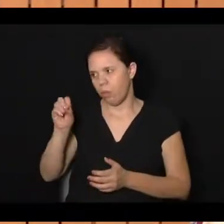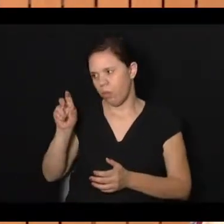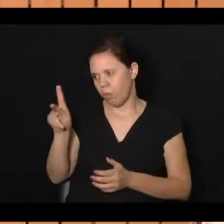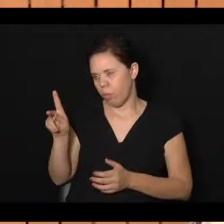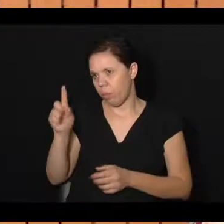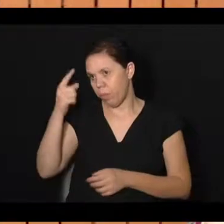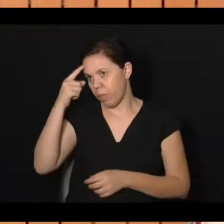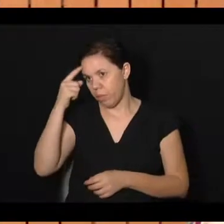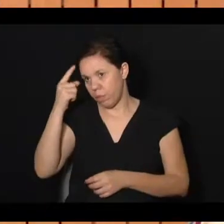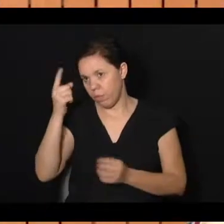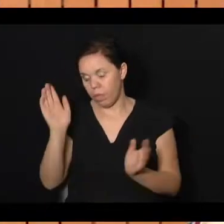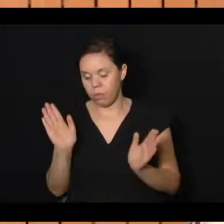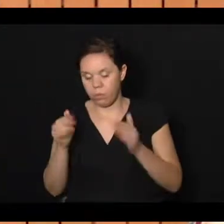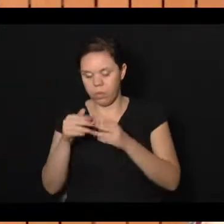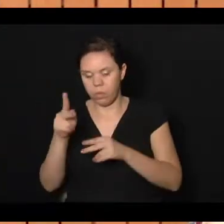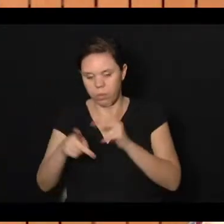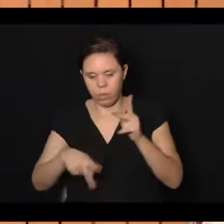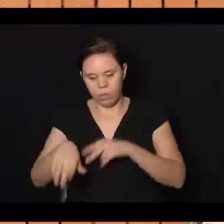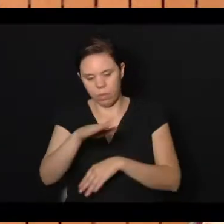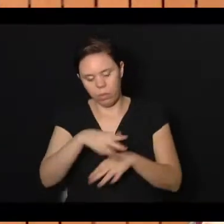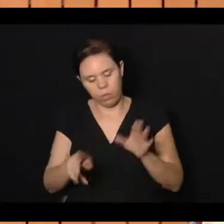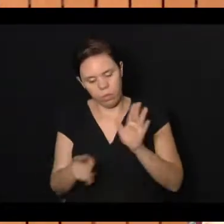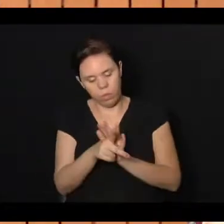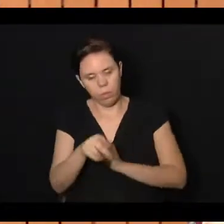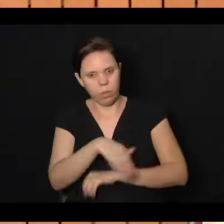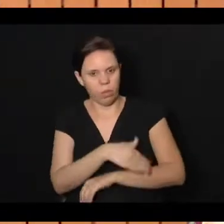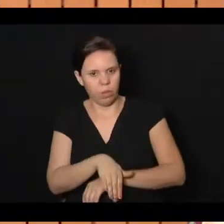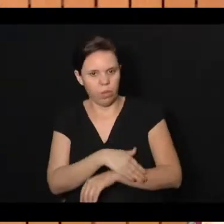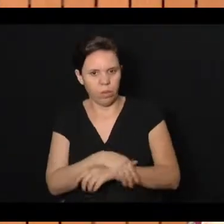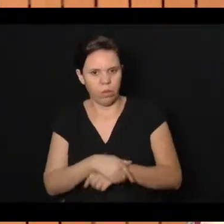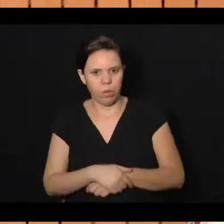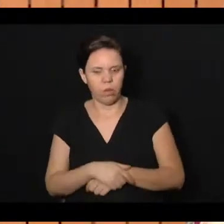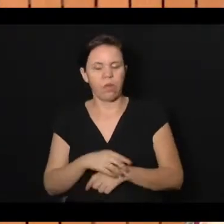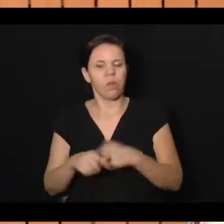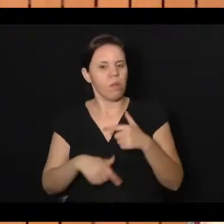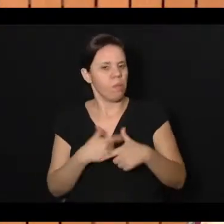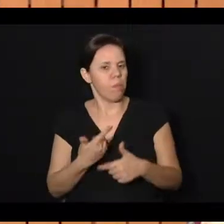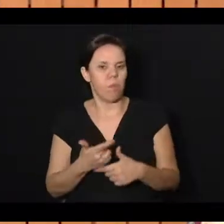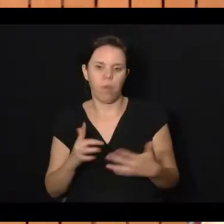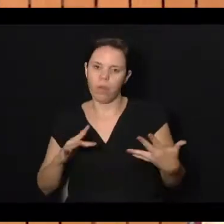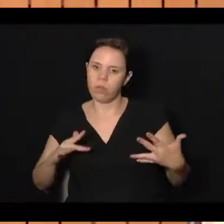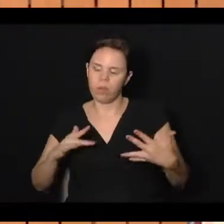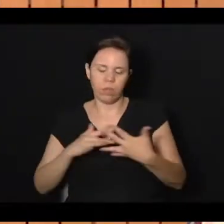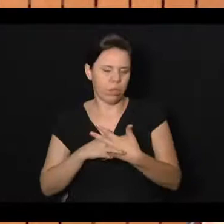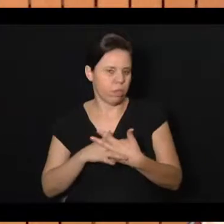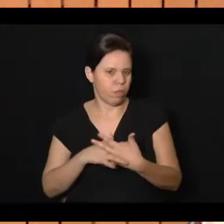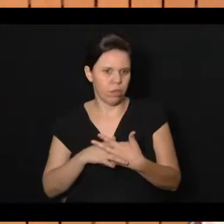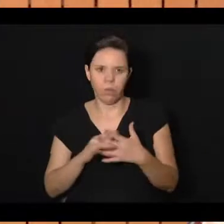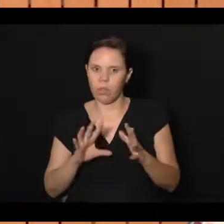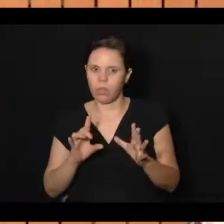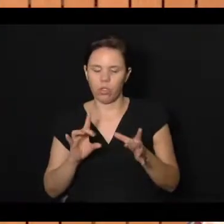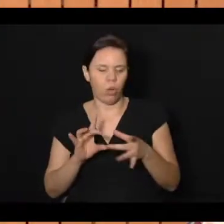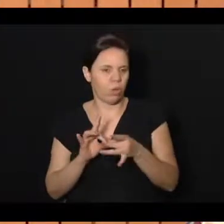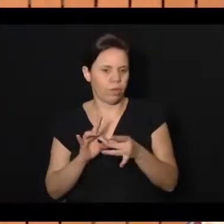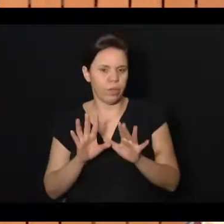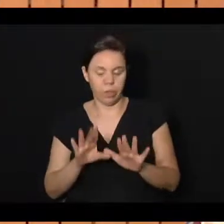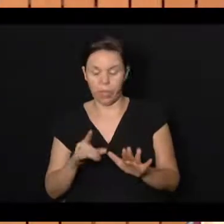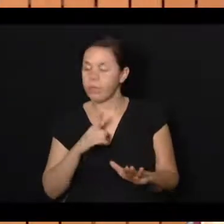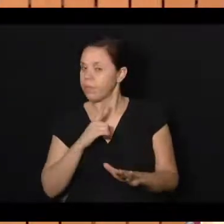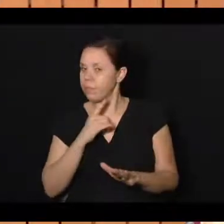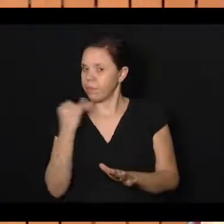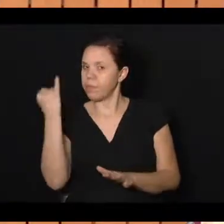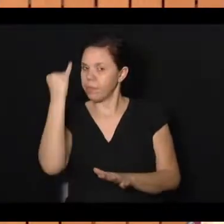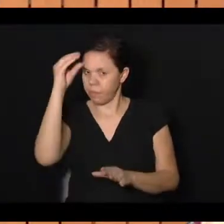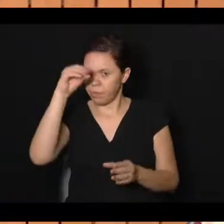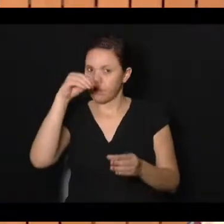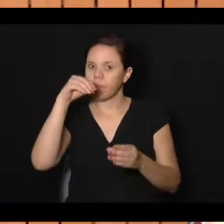para a população de rua inclusive é um serviço tipificado da cidadania não ser identificado mas também tem a sua importância dentro da